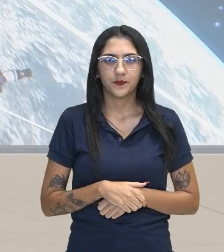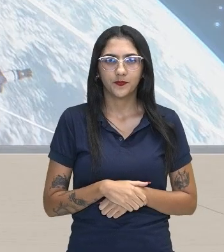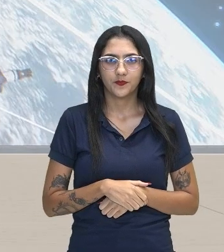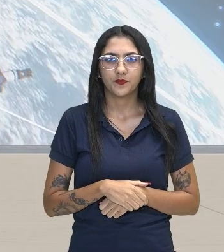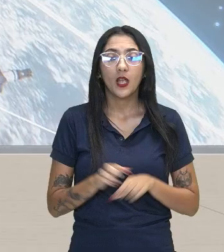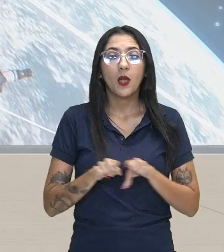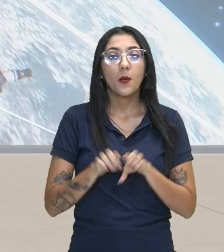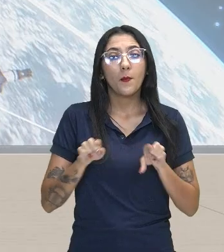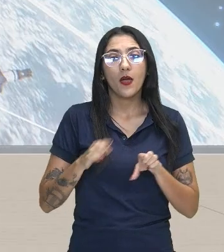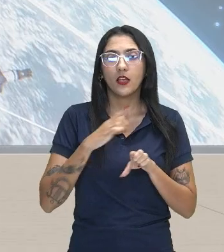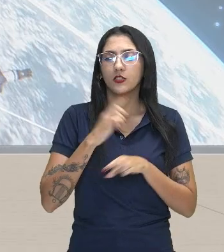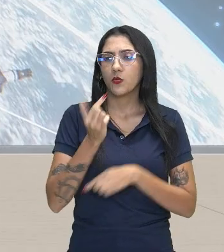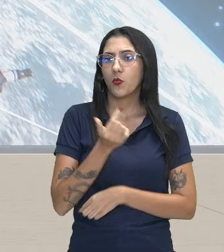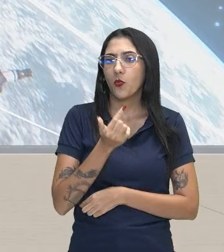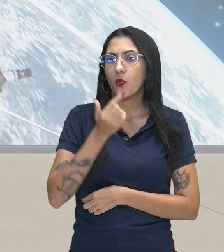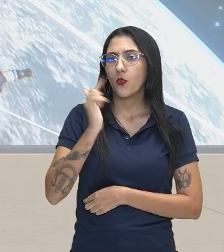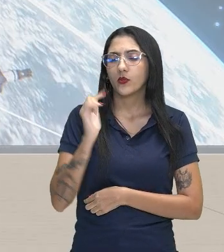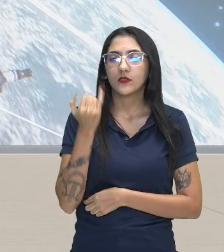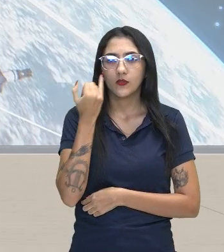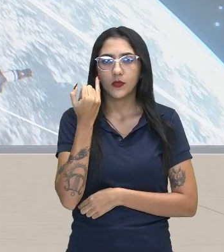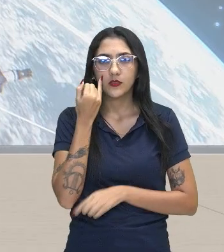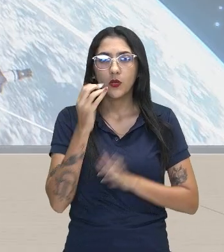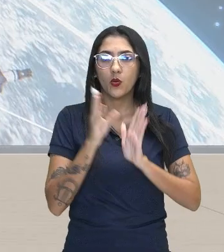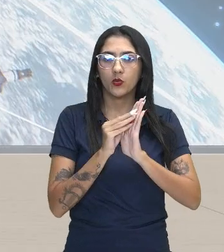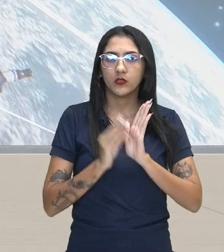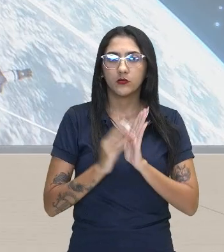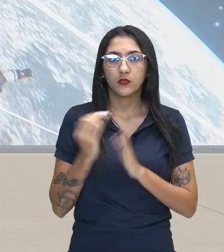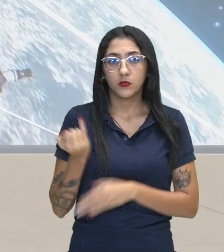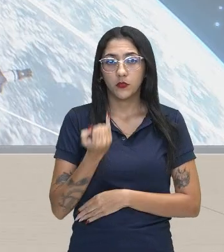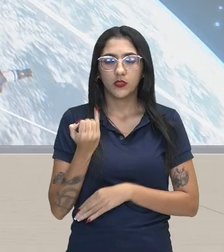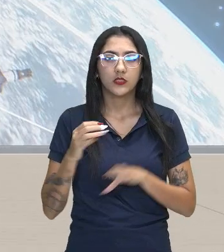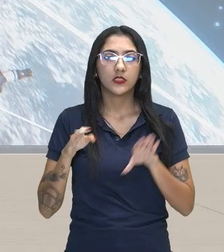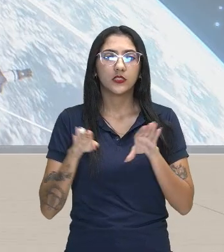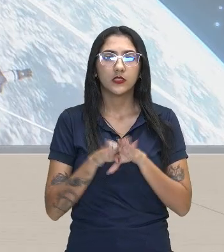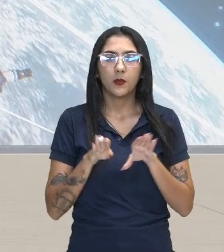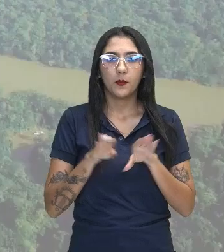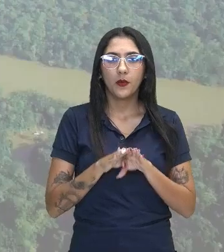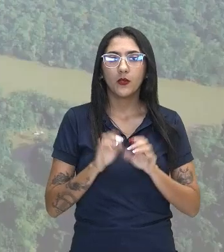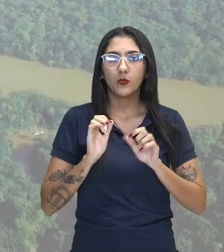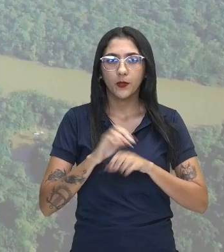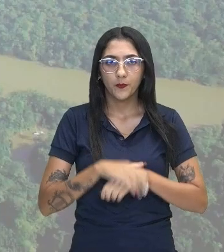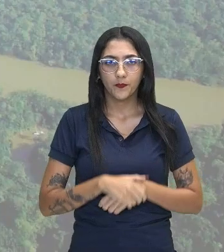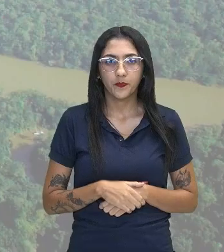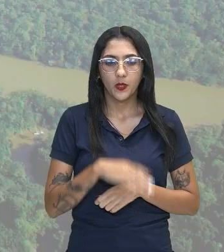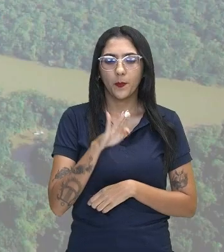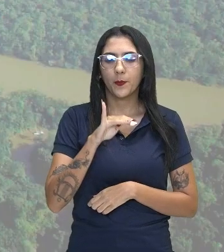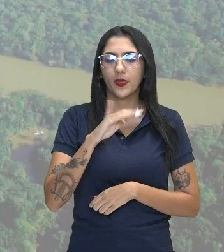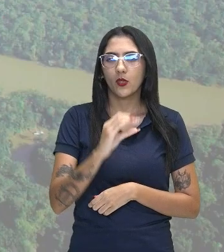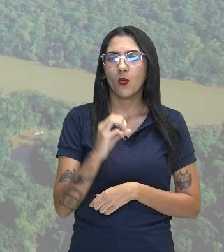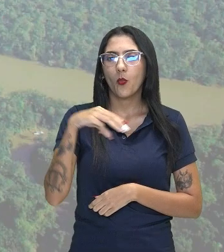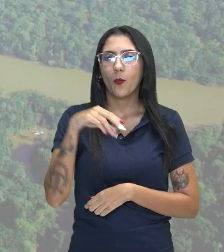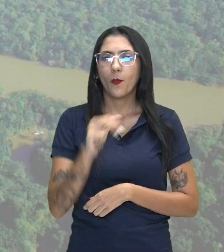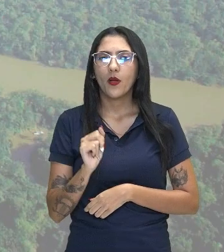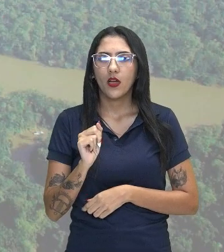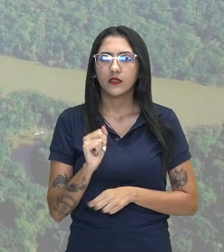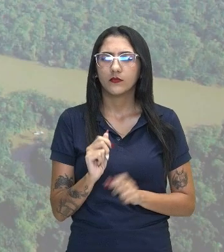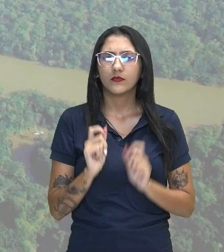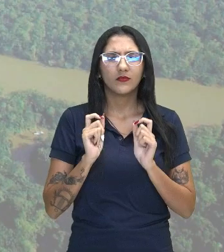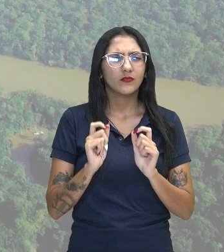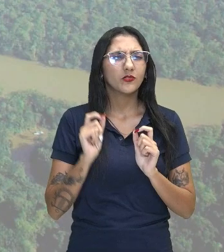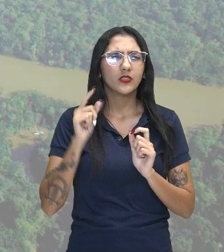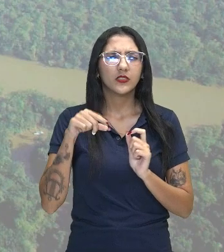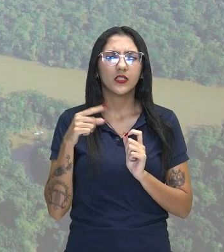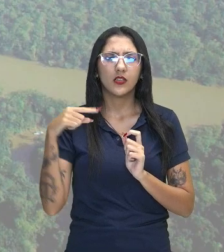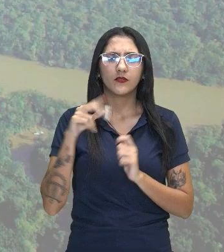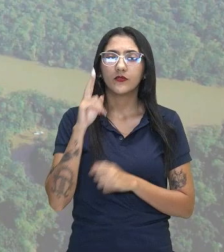também, né, que a gente tem que entender, além da orientação geográfica, vai ser o bioma. O que vai ser um